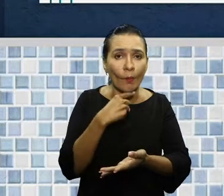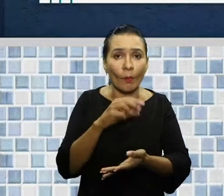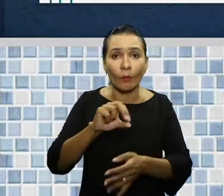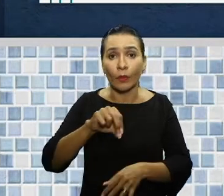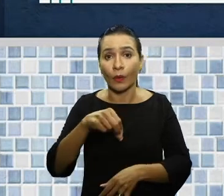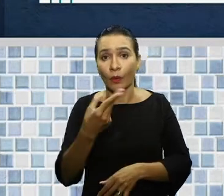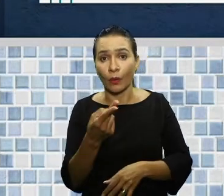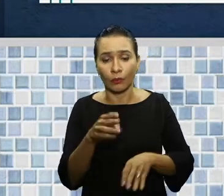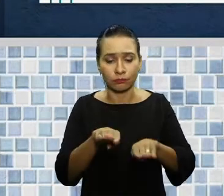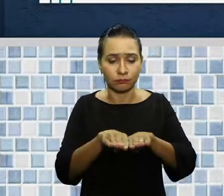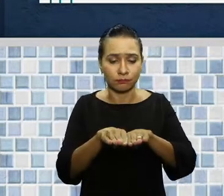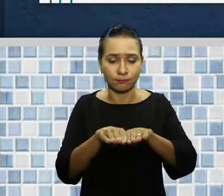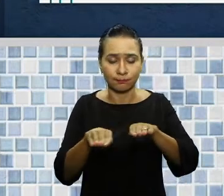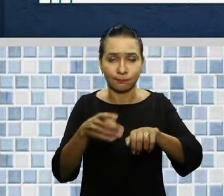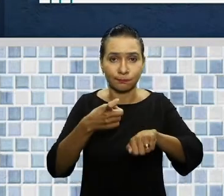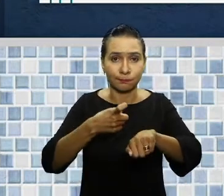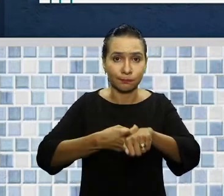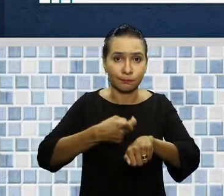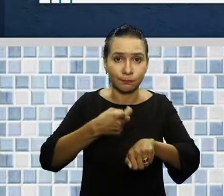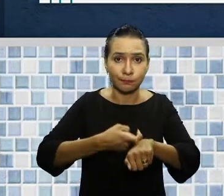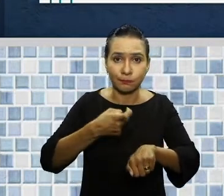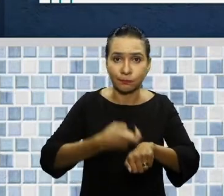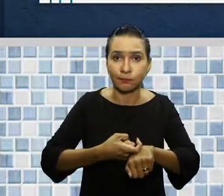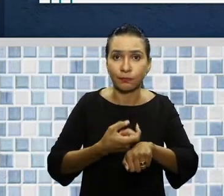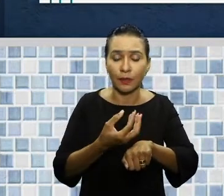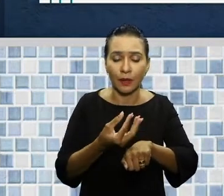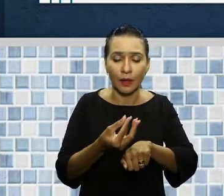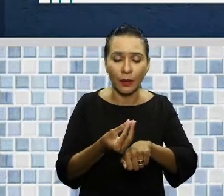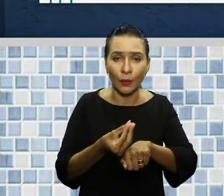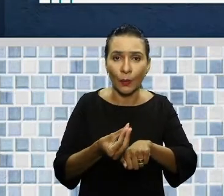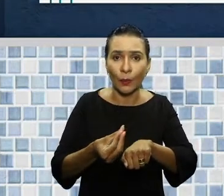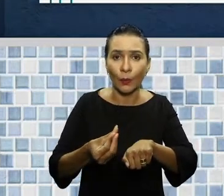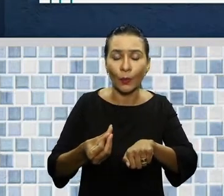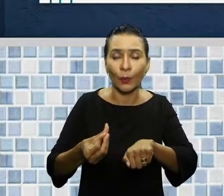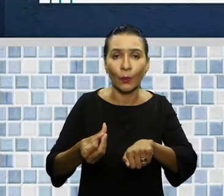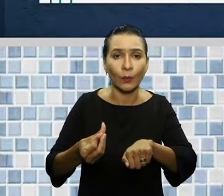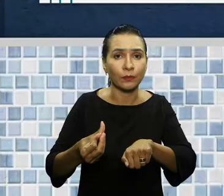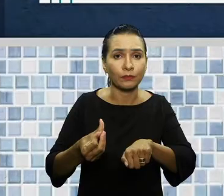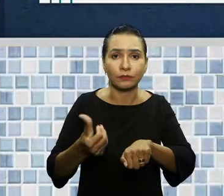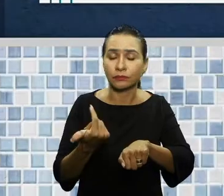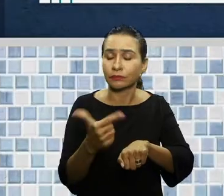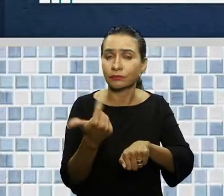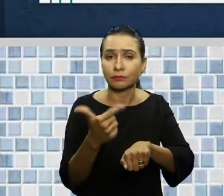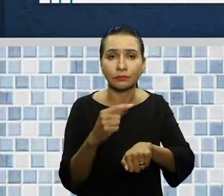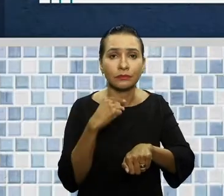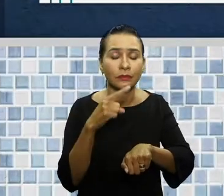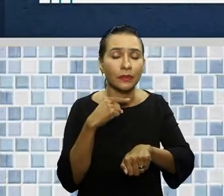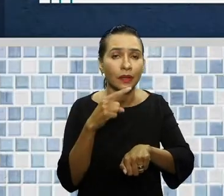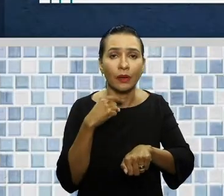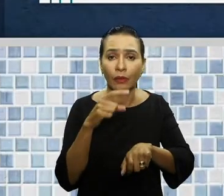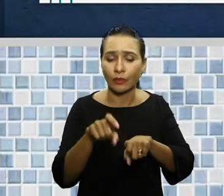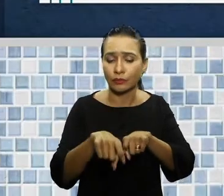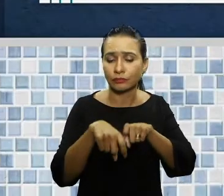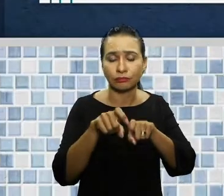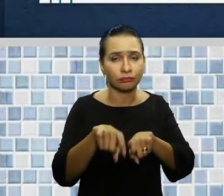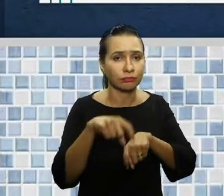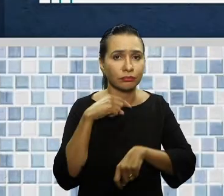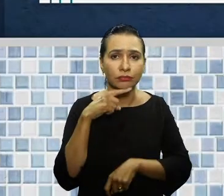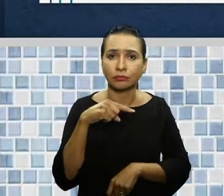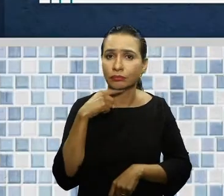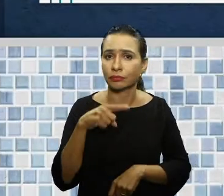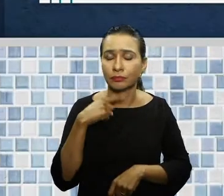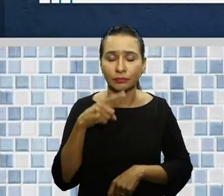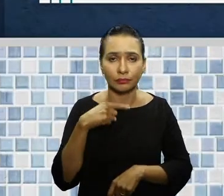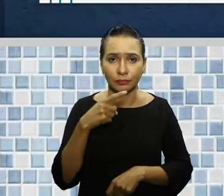fica bastante denso, né? E a porosidade desse solo diminui, não tem como usar aquele solo